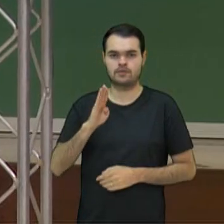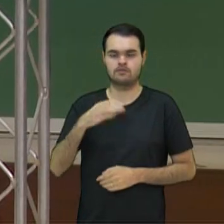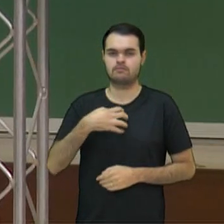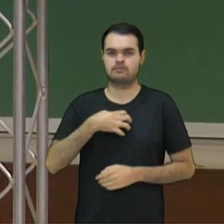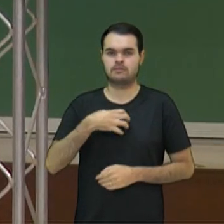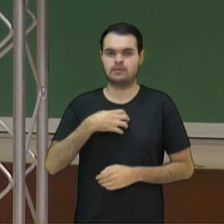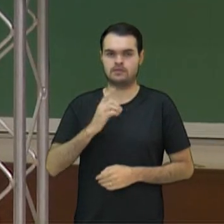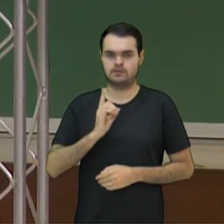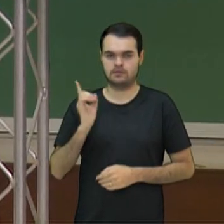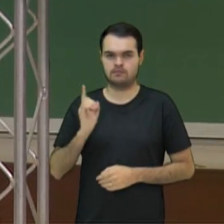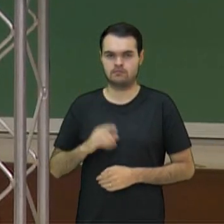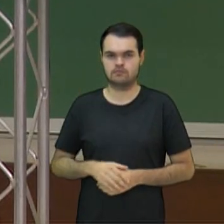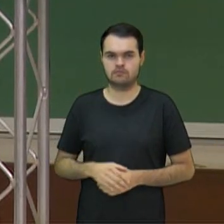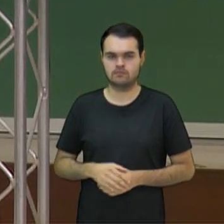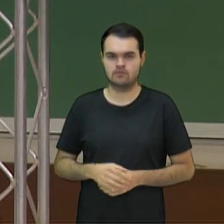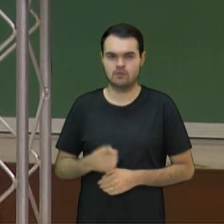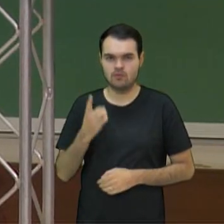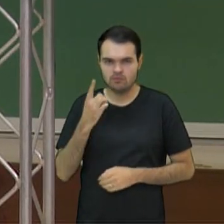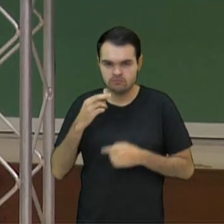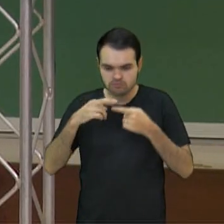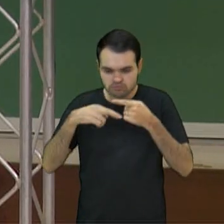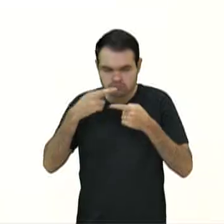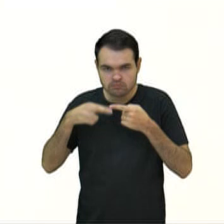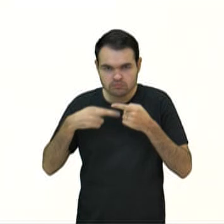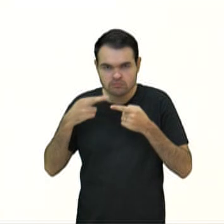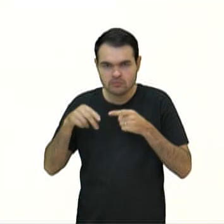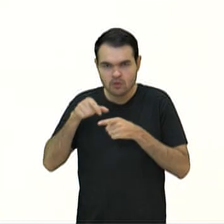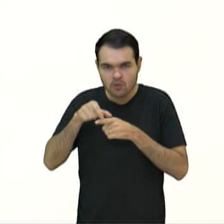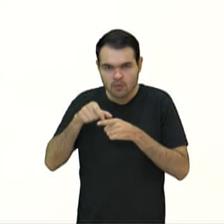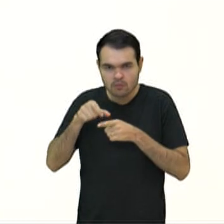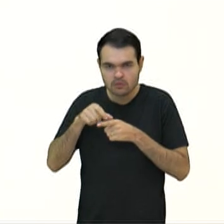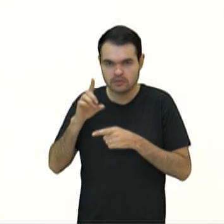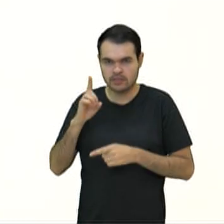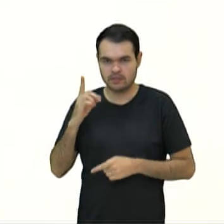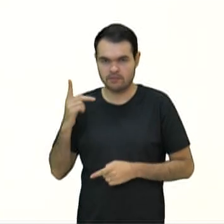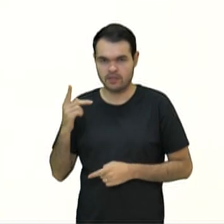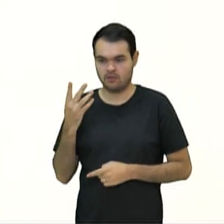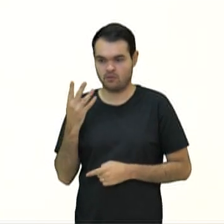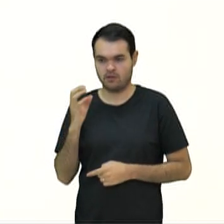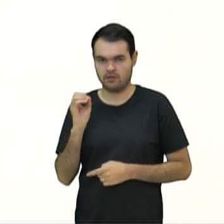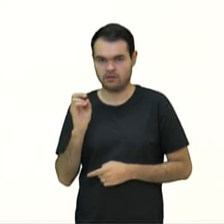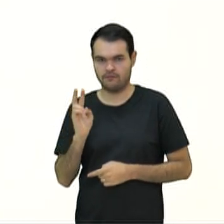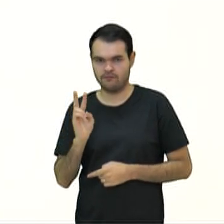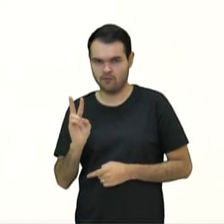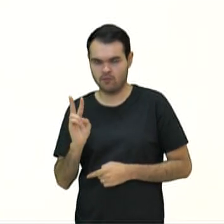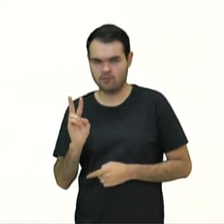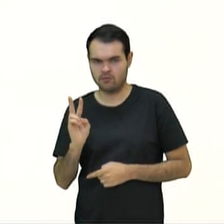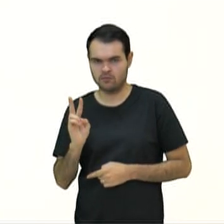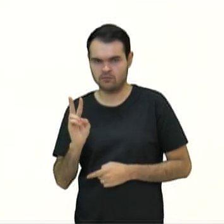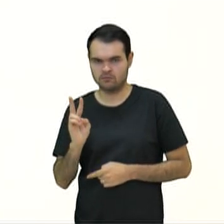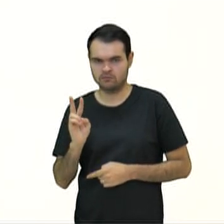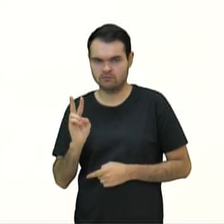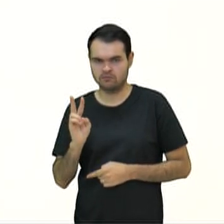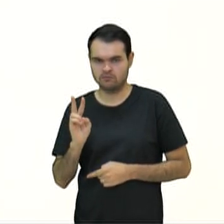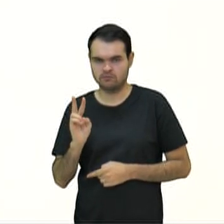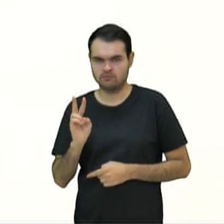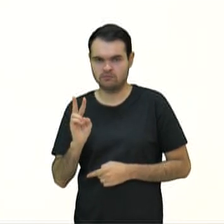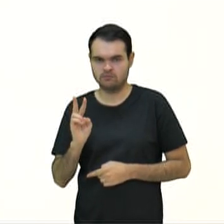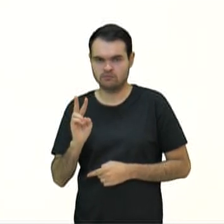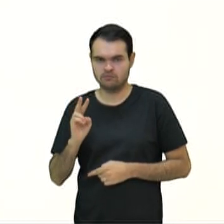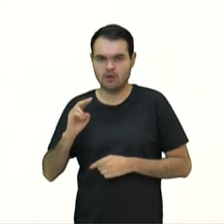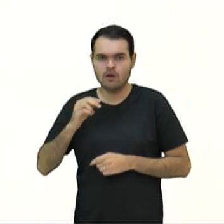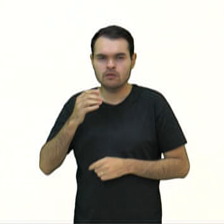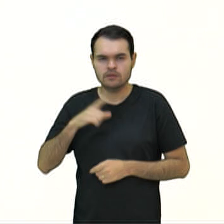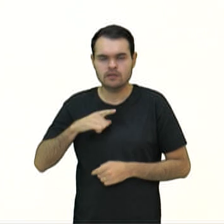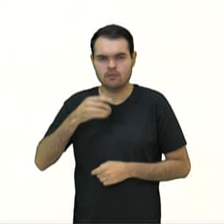Um resistor ôhmico, quando submetido a uma DDP de 40 volts, é atravessado por uma